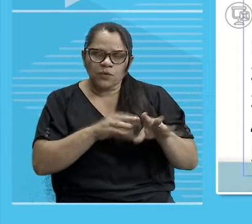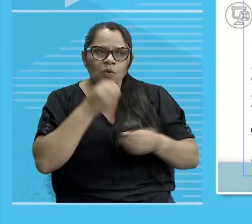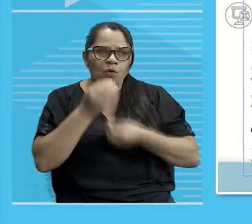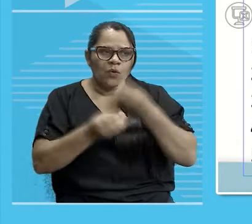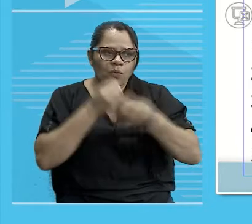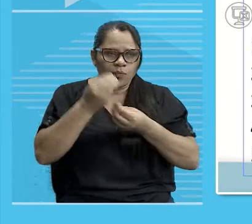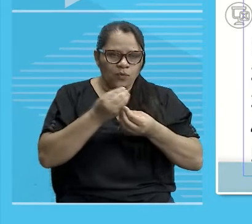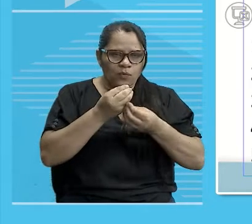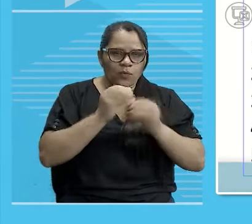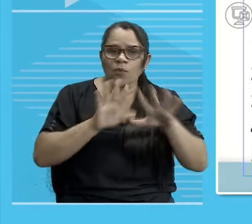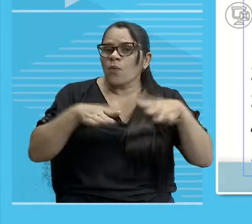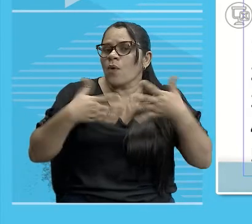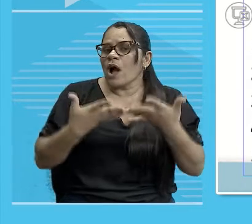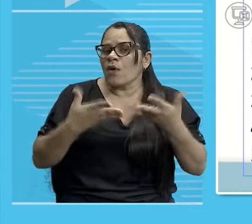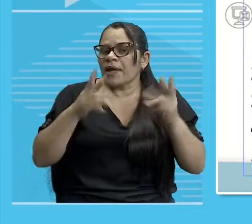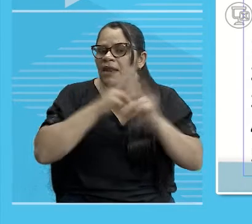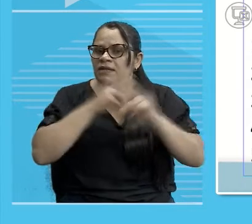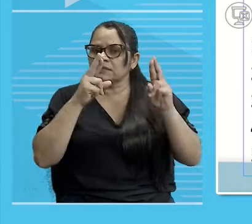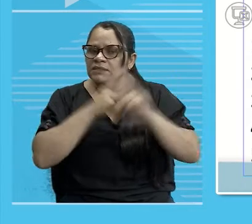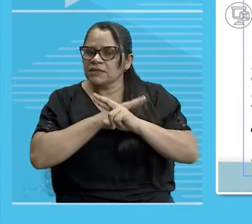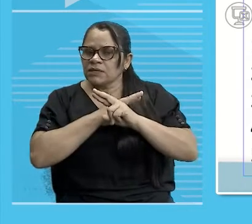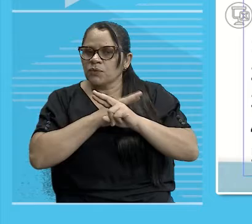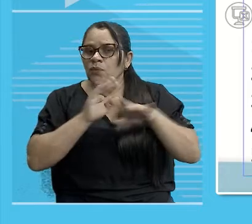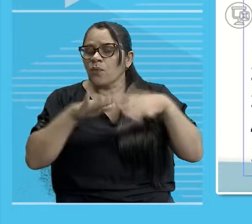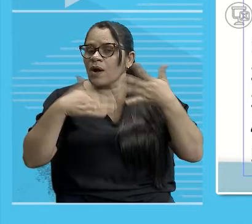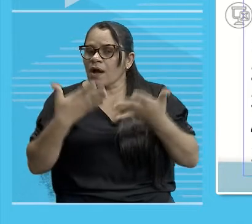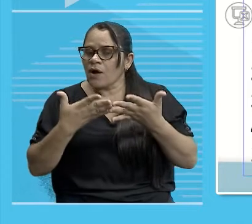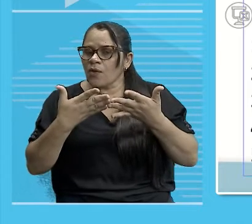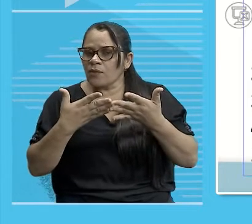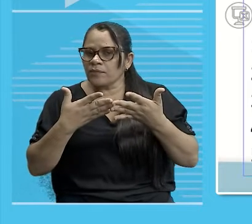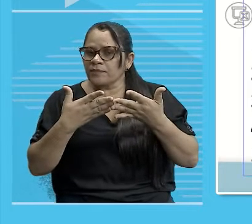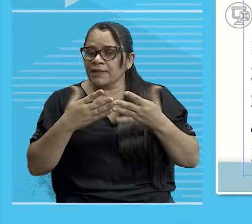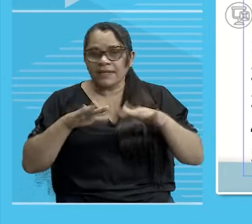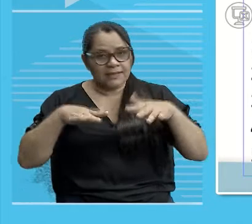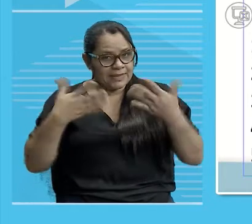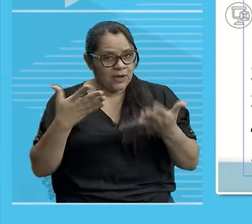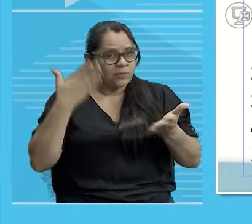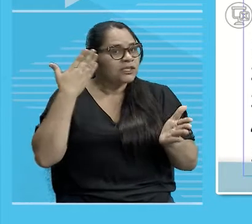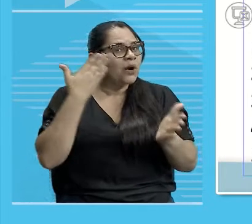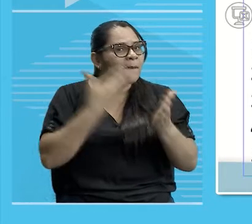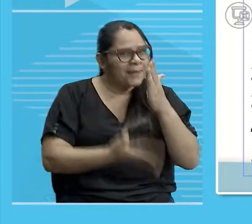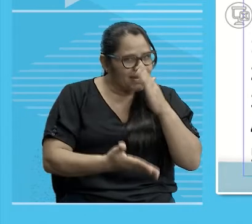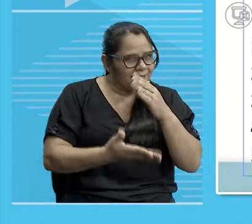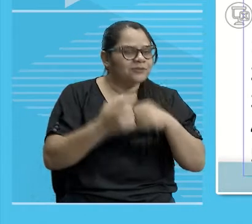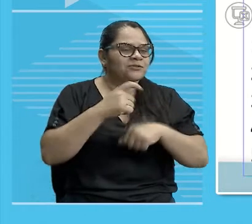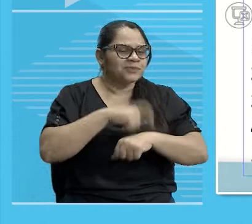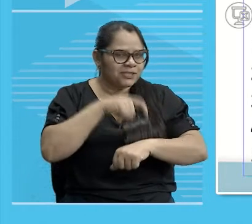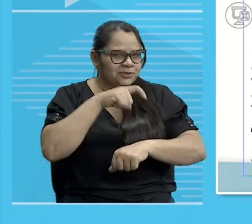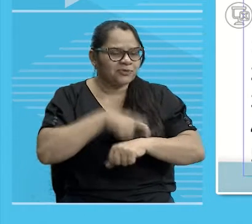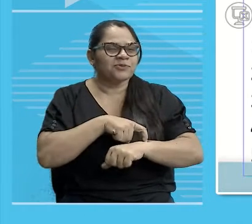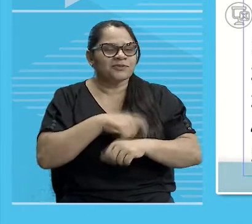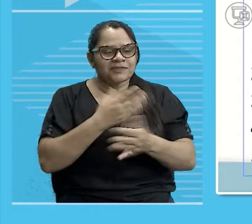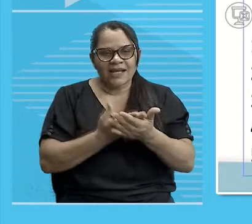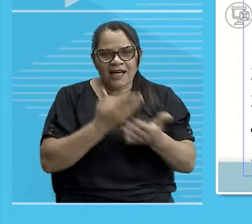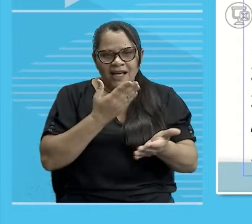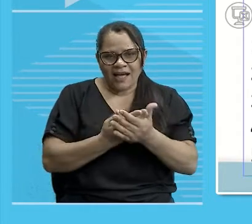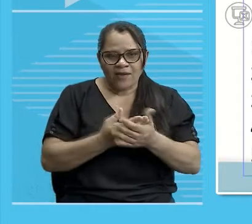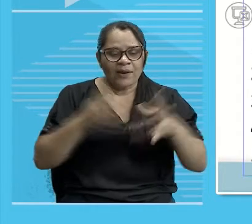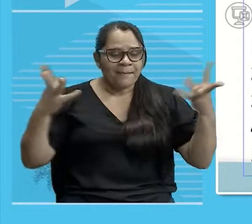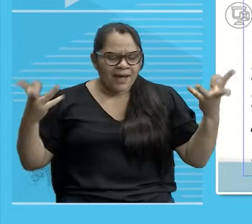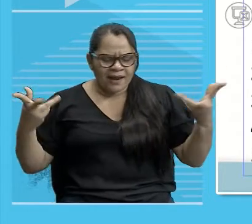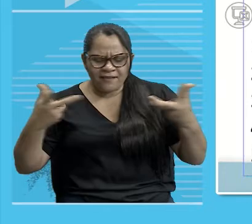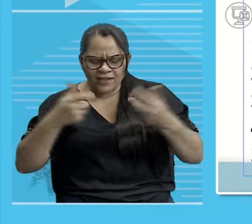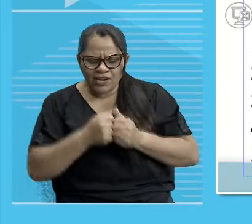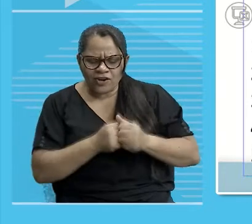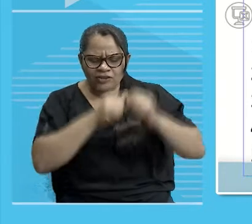que relação é essa não percam os próximos minutos dessa aula Magna